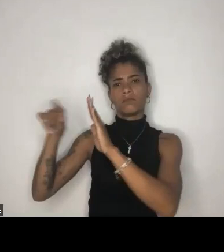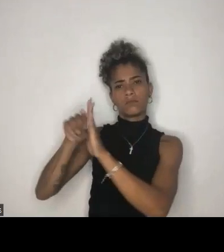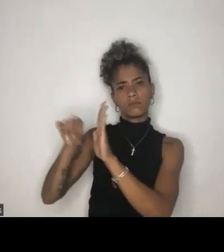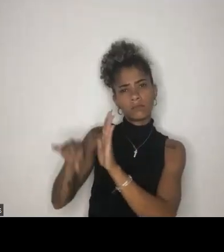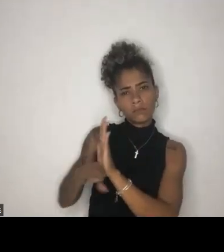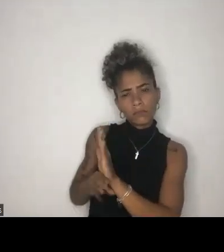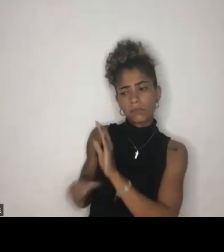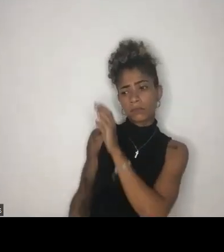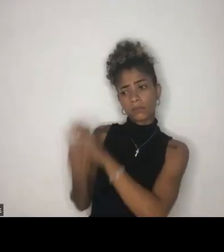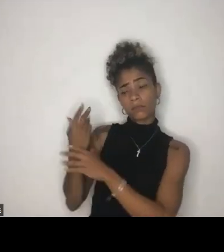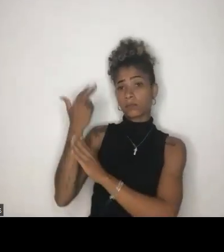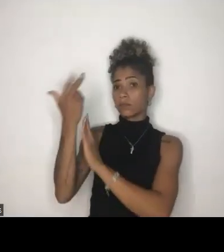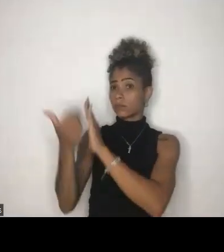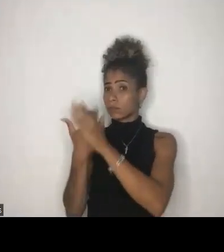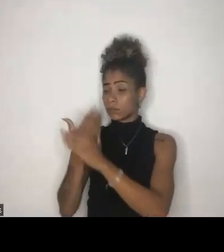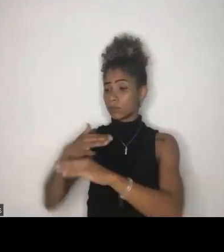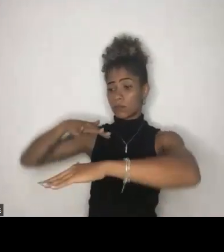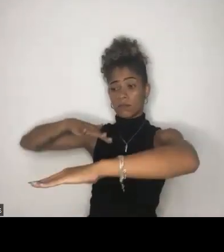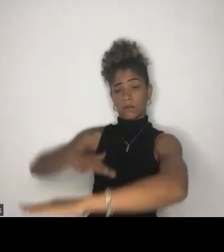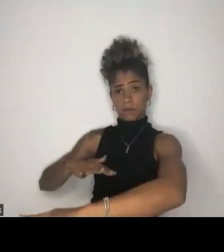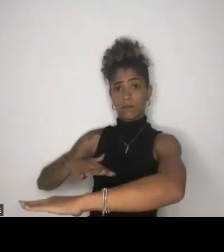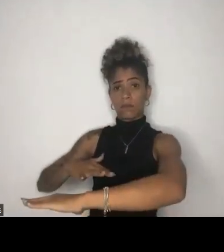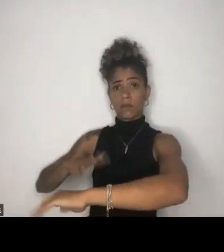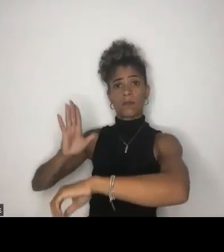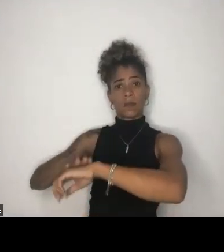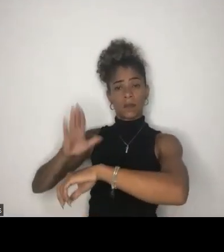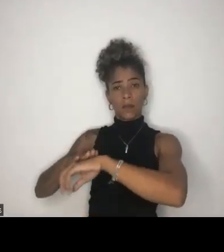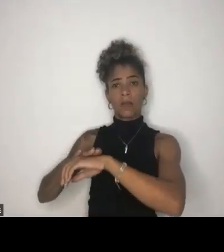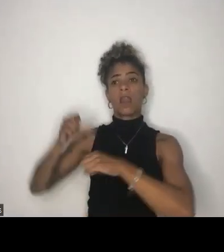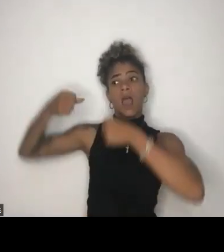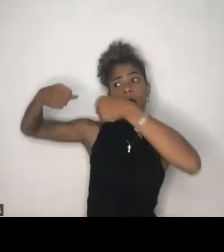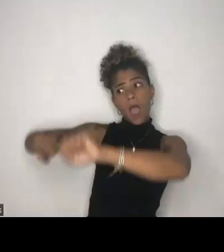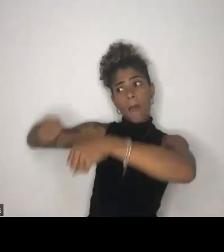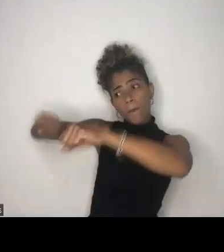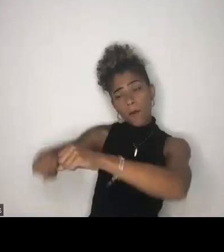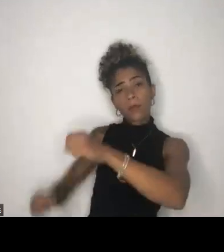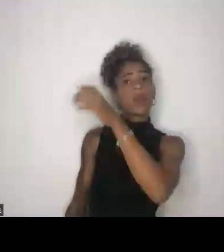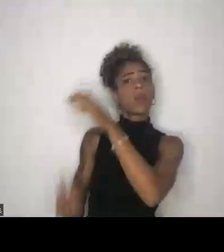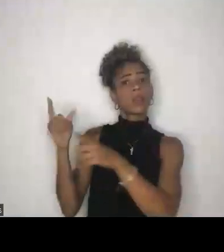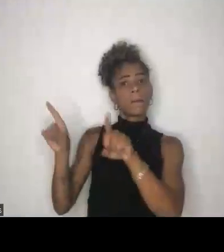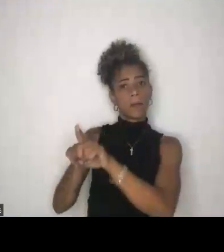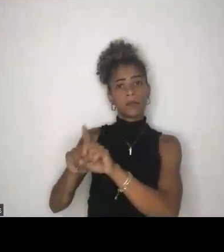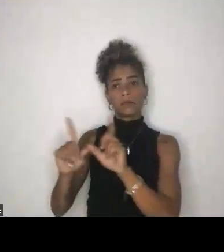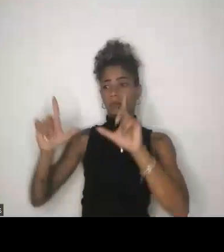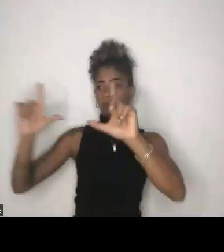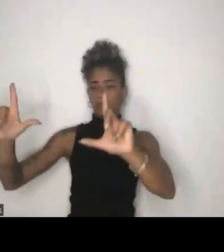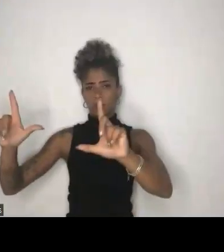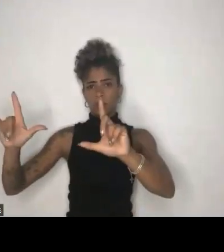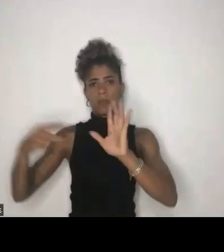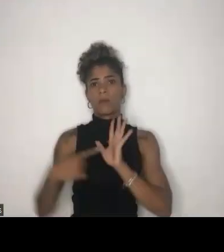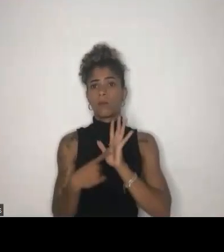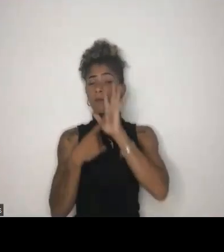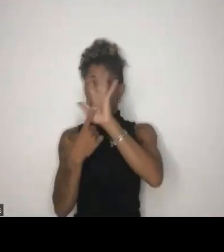comecei a desenhar o mapa do fluxo das motos comecei a criar mapas mentais que pudessem traduzir